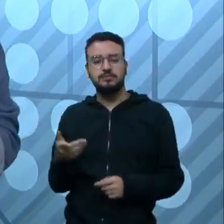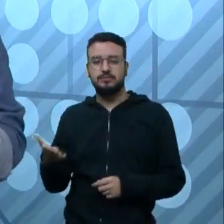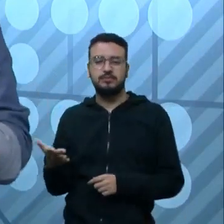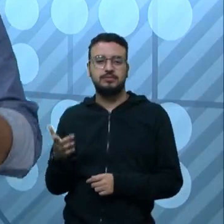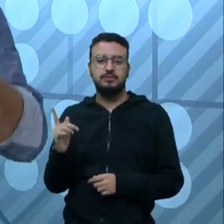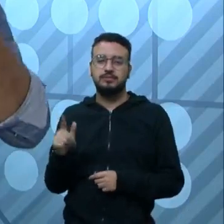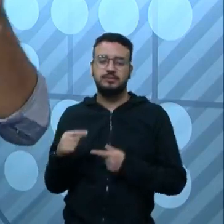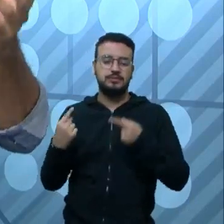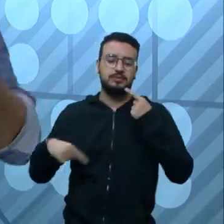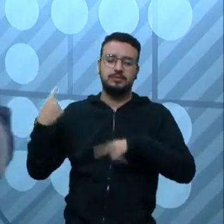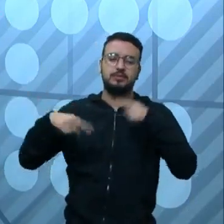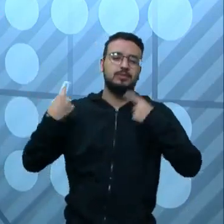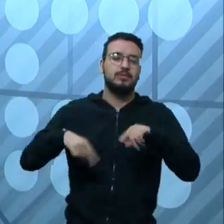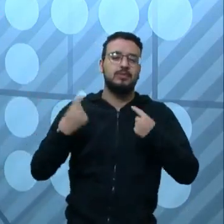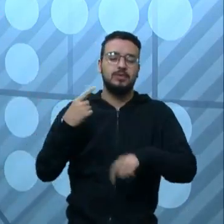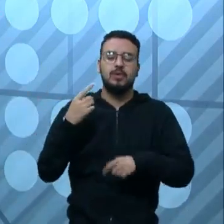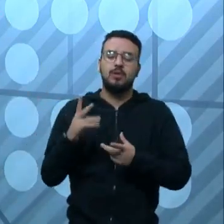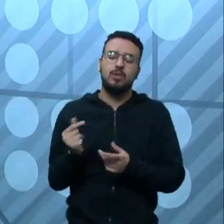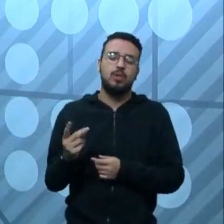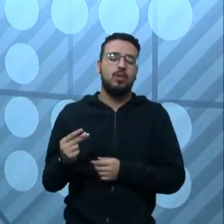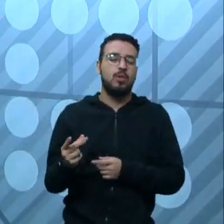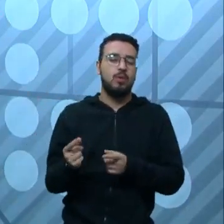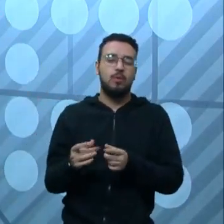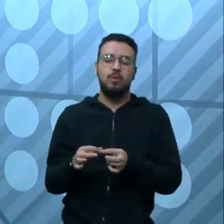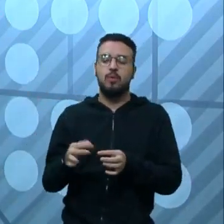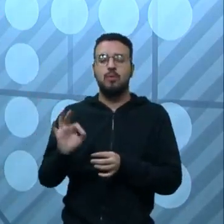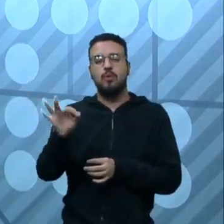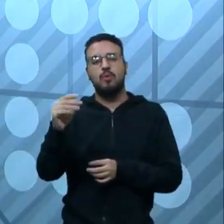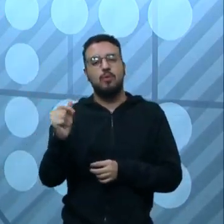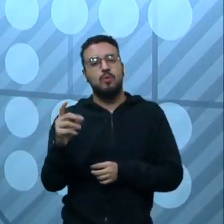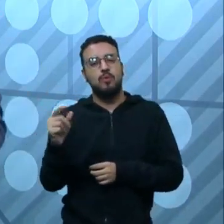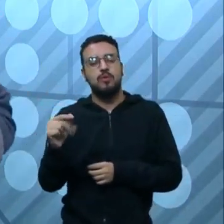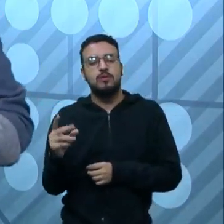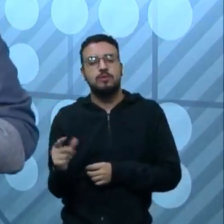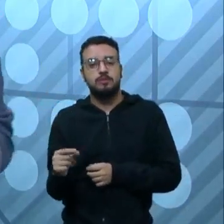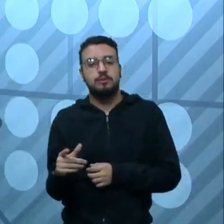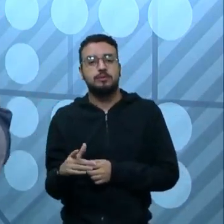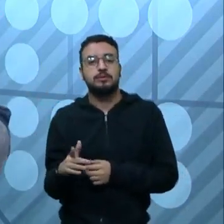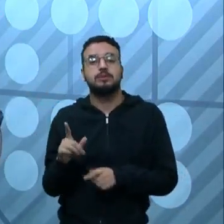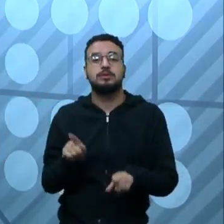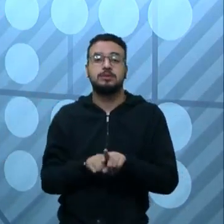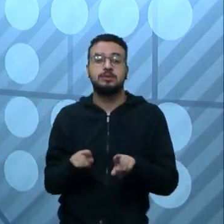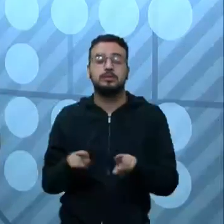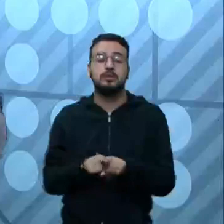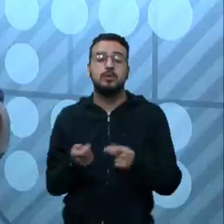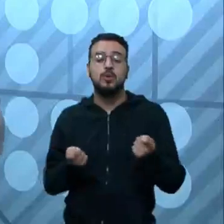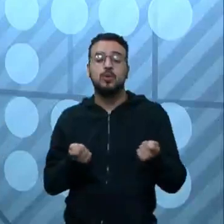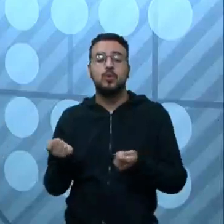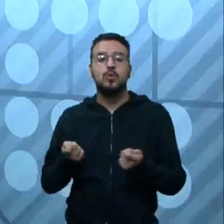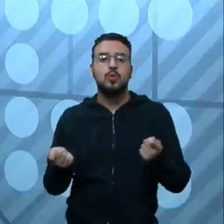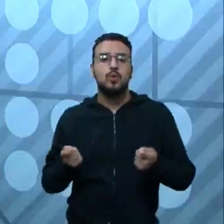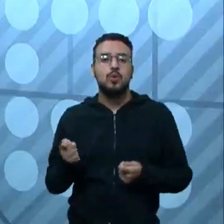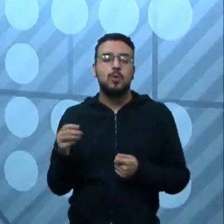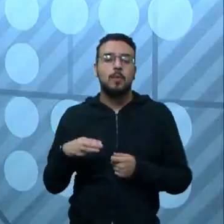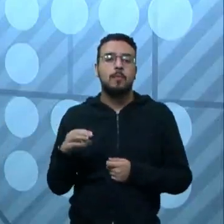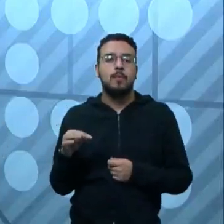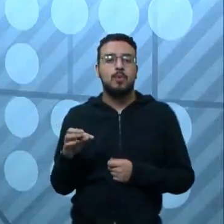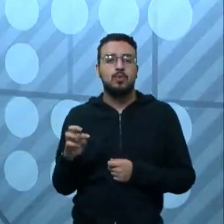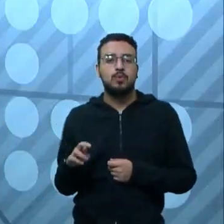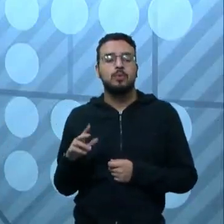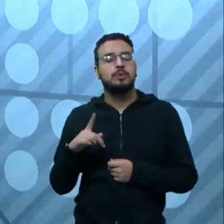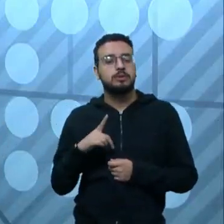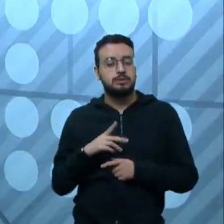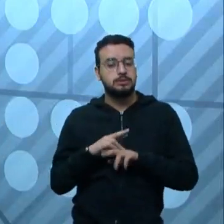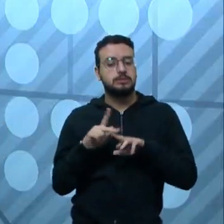uma discussão longa, algum aspecto também de controle motor, né? Nós temos várias teorias